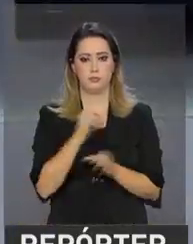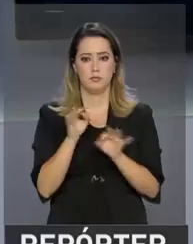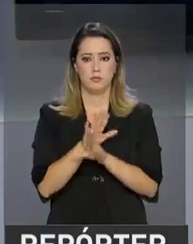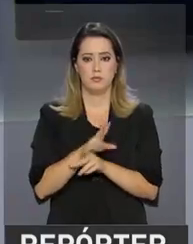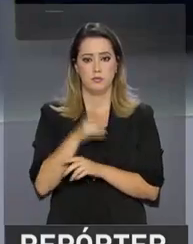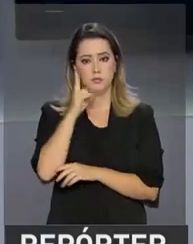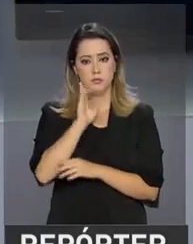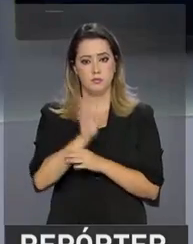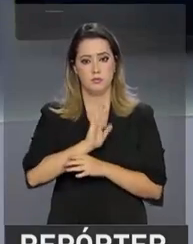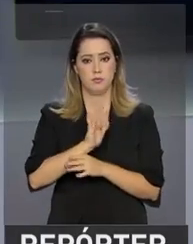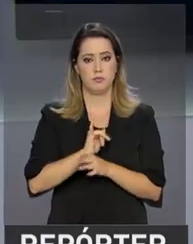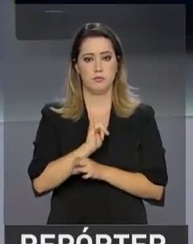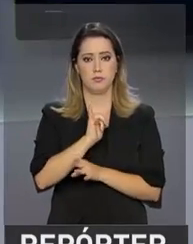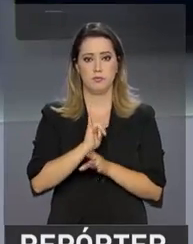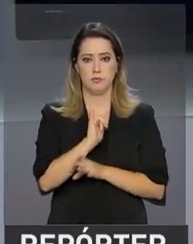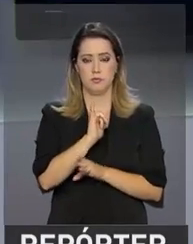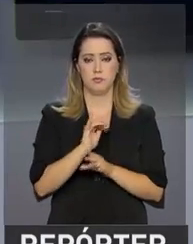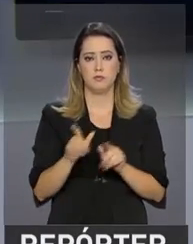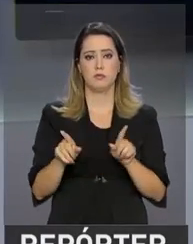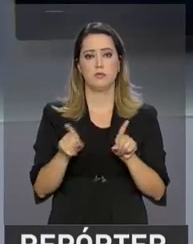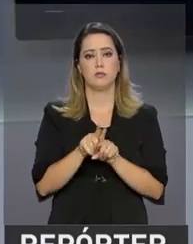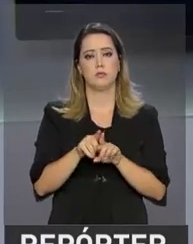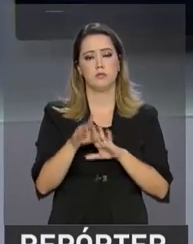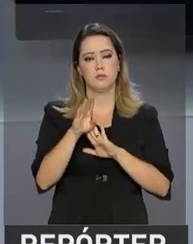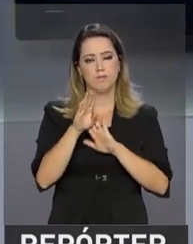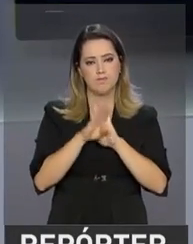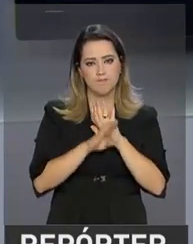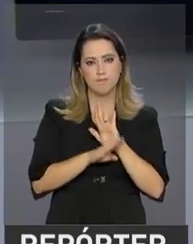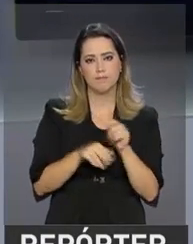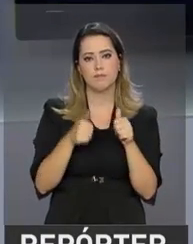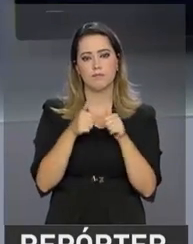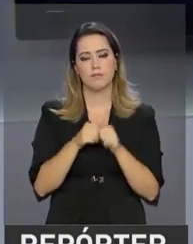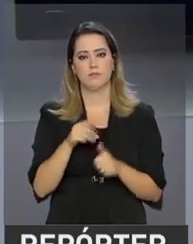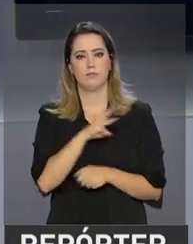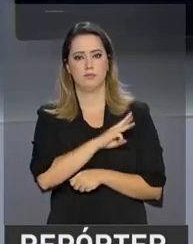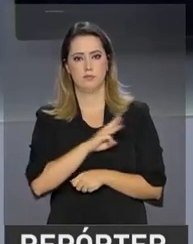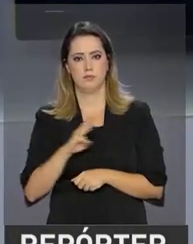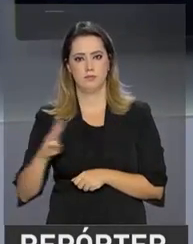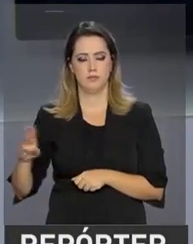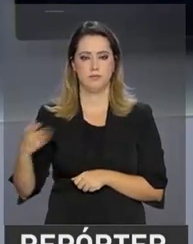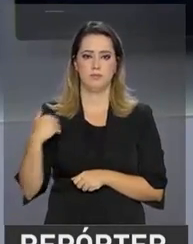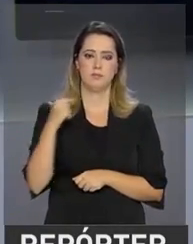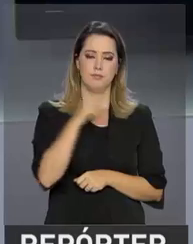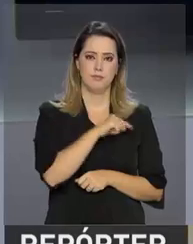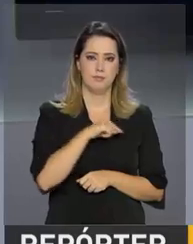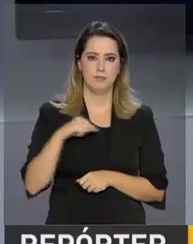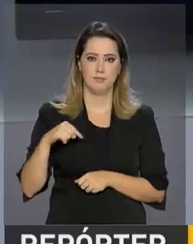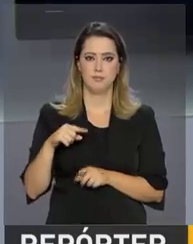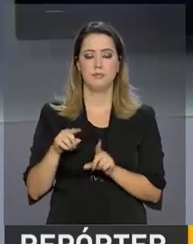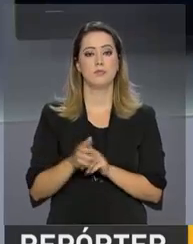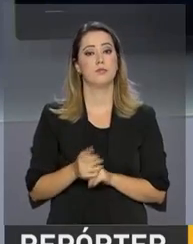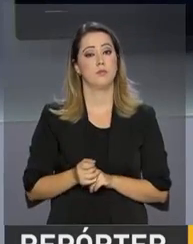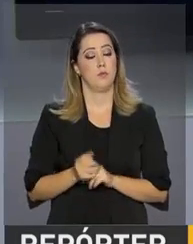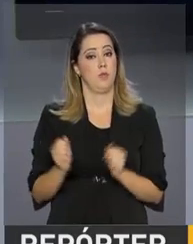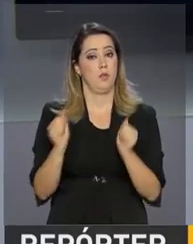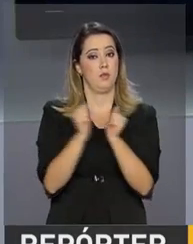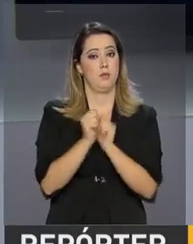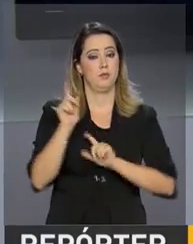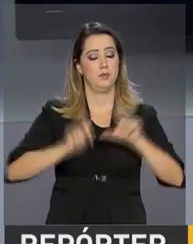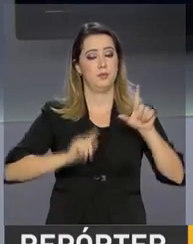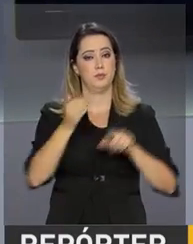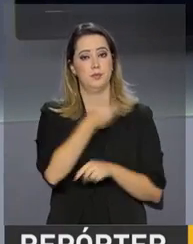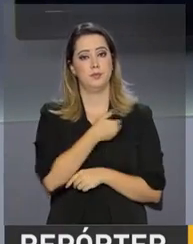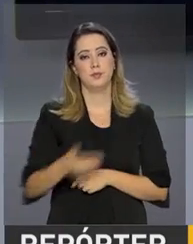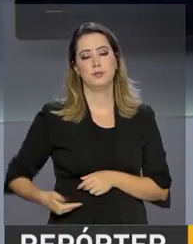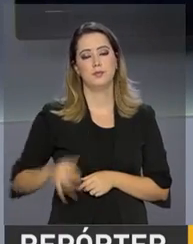ficamos por aqui você pode ver as reportagens no youtube e toda a nossa programação também está na página da nbr na internet continue com a